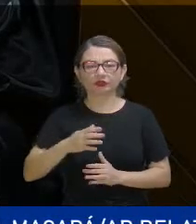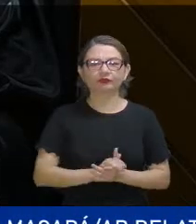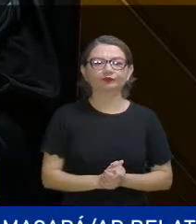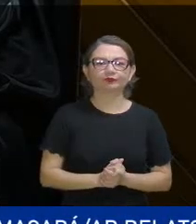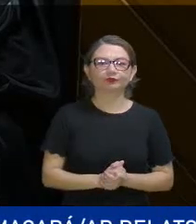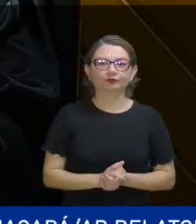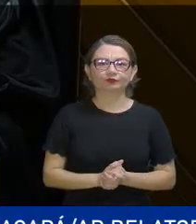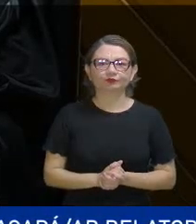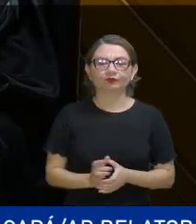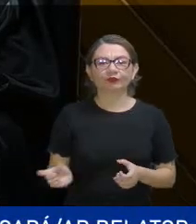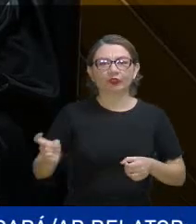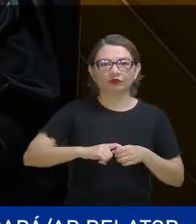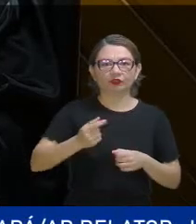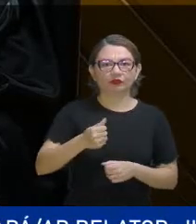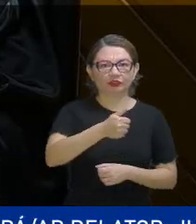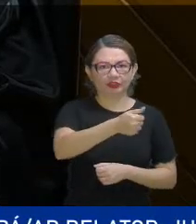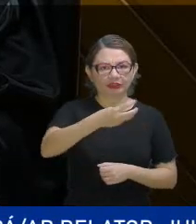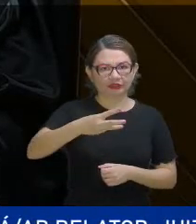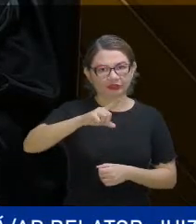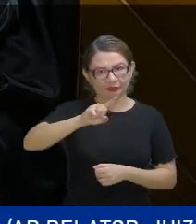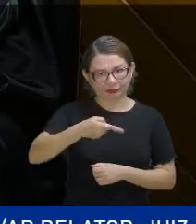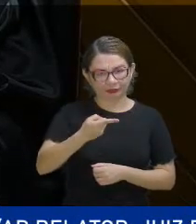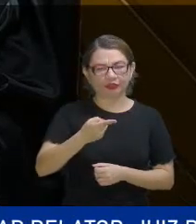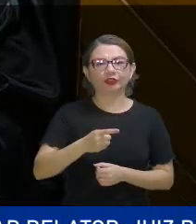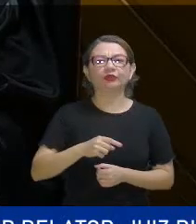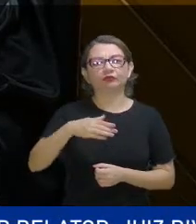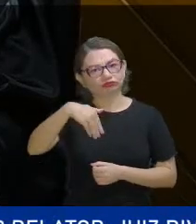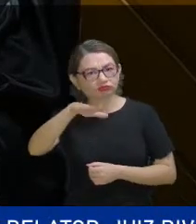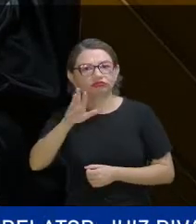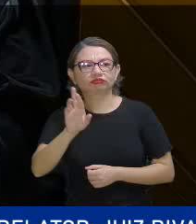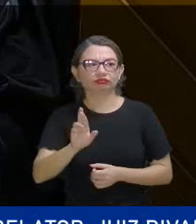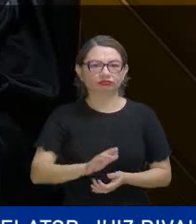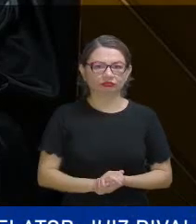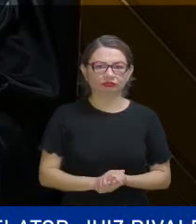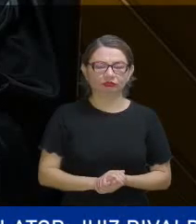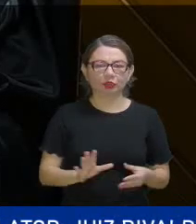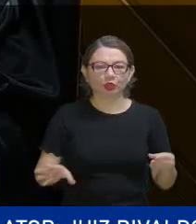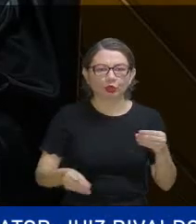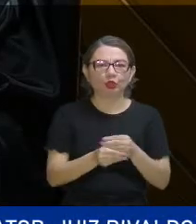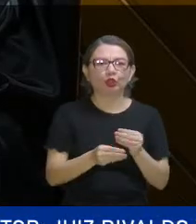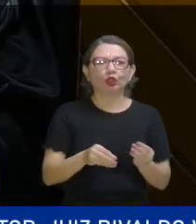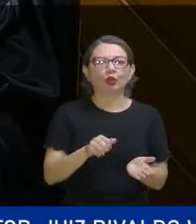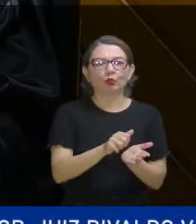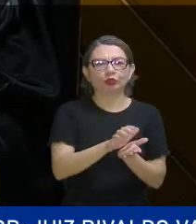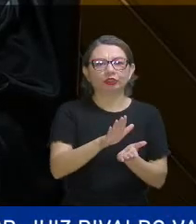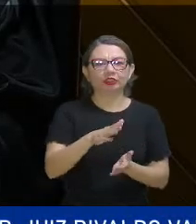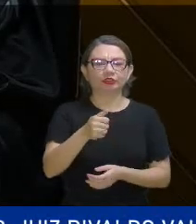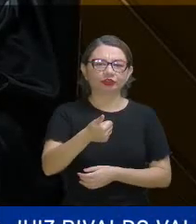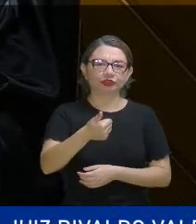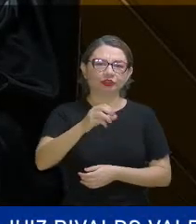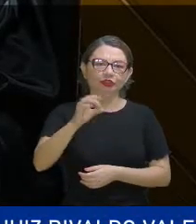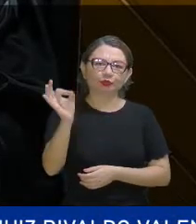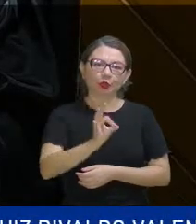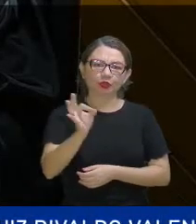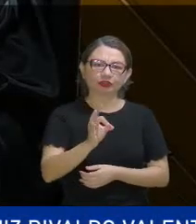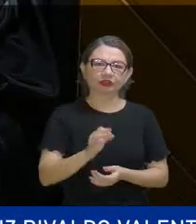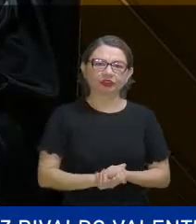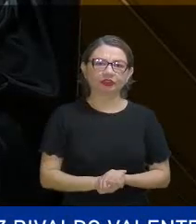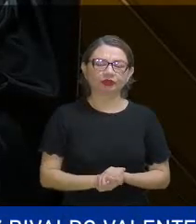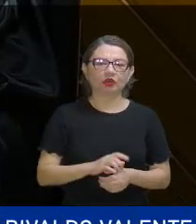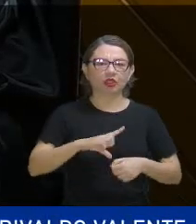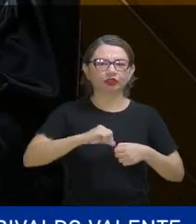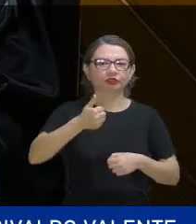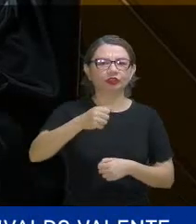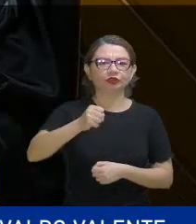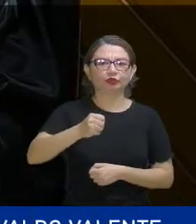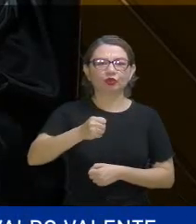Termina ainda a devolução do valor de R$ 13.105,23, acrescido de multa de 10%, nos termos do artigo